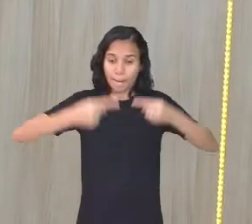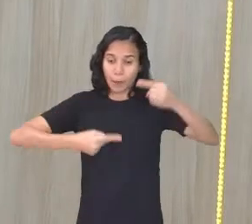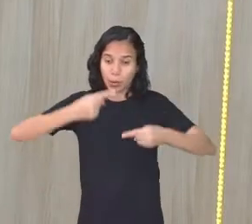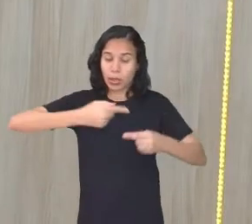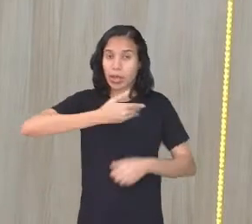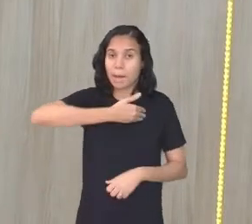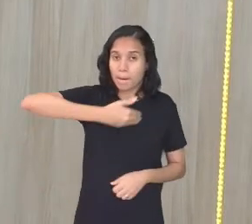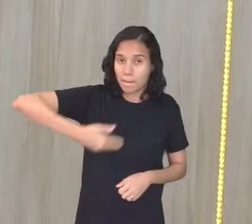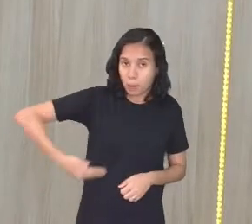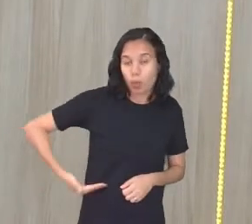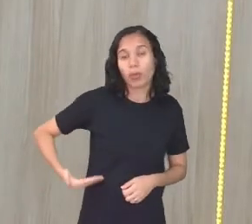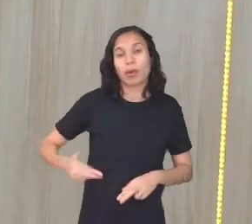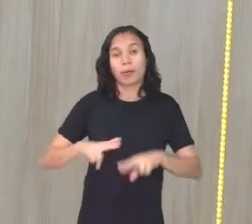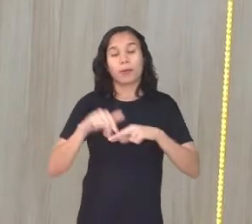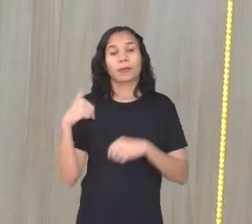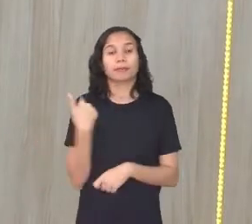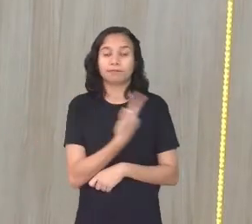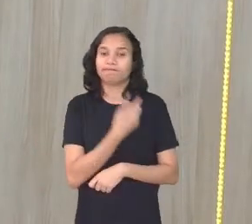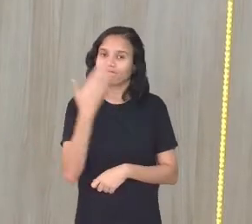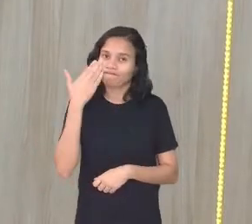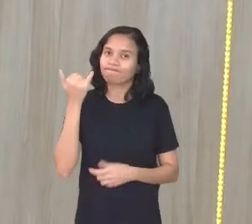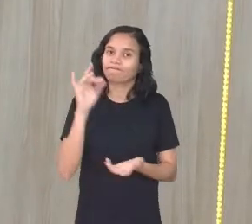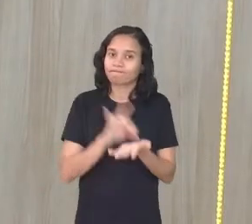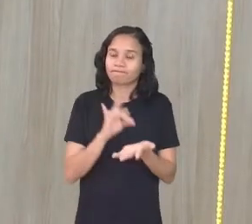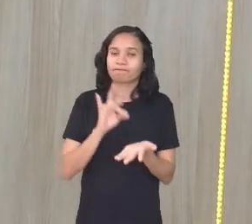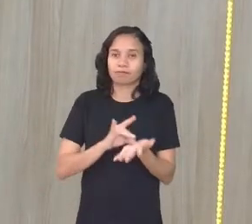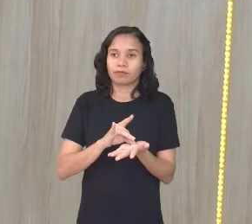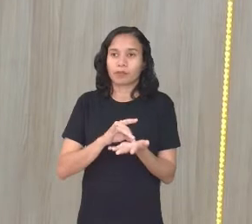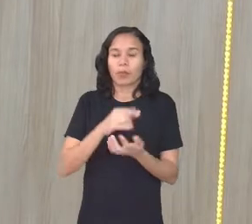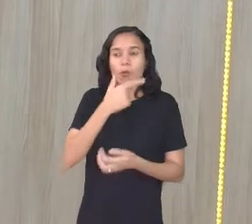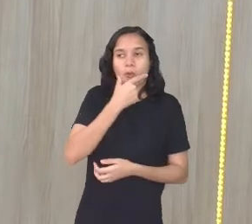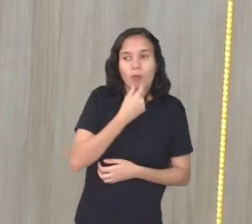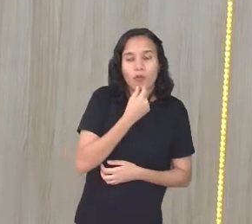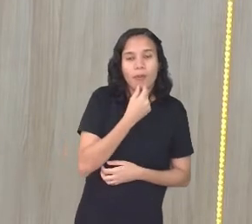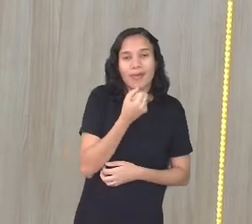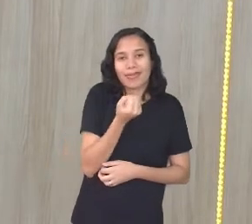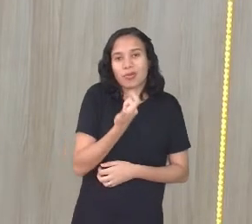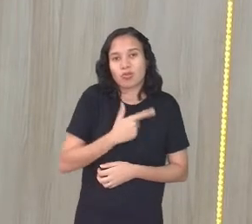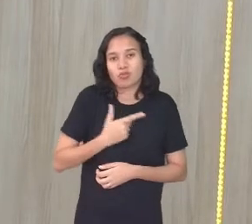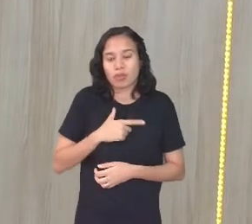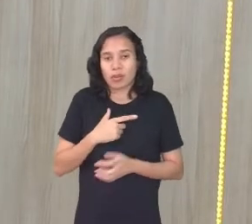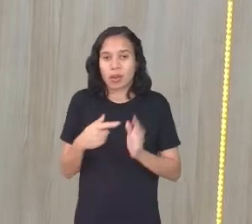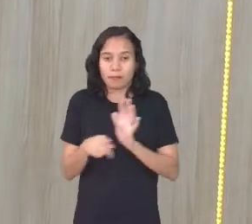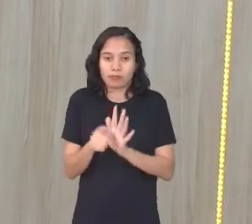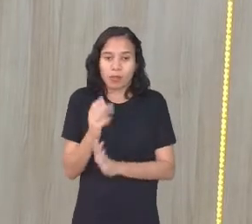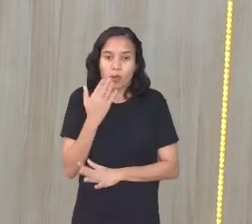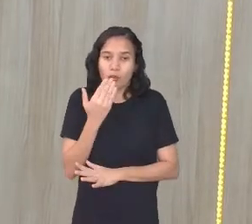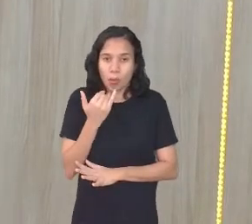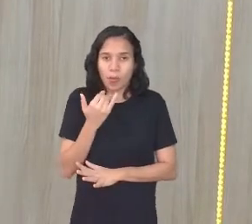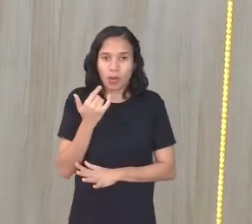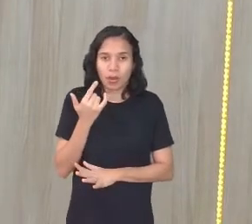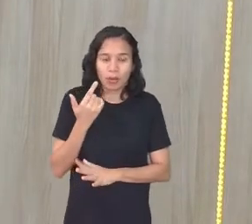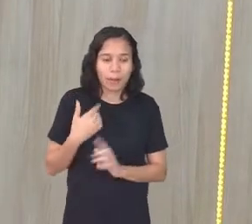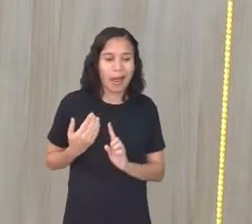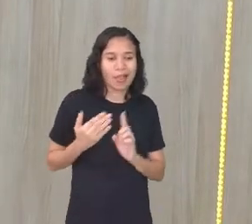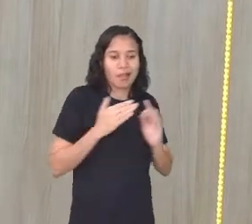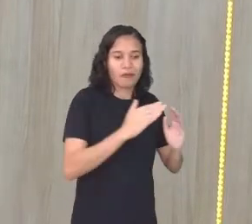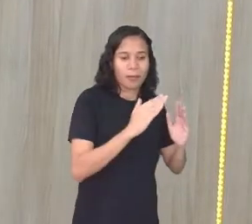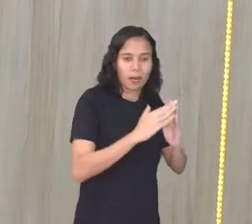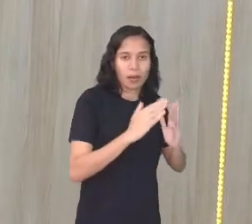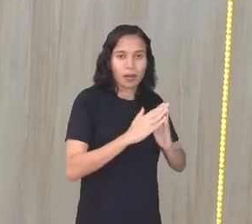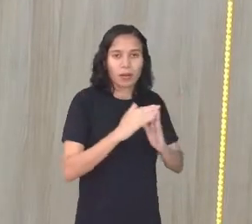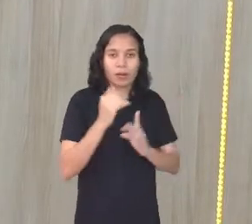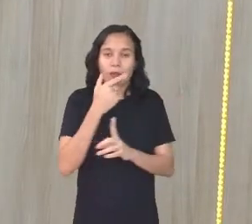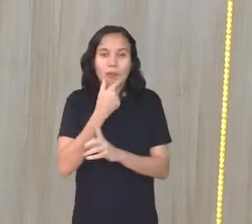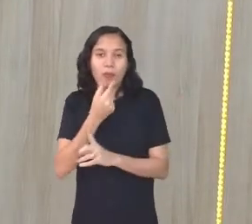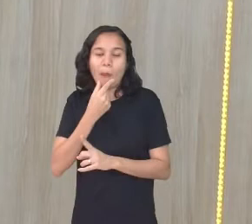Públicas. Porque a gente sabe que atinge de fato o homem quando o homem não tem um alimento para levar para casa. A gente sabe que atinge o homem quando o